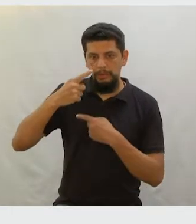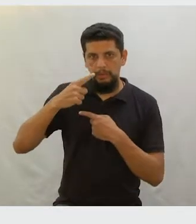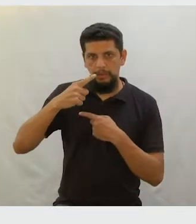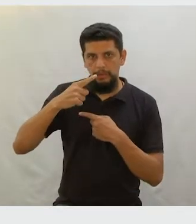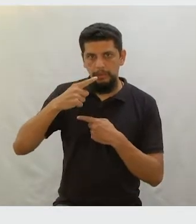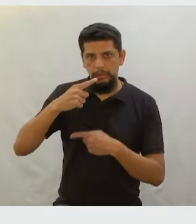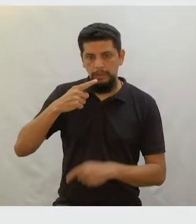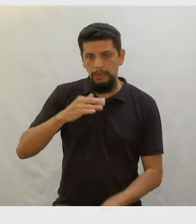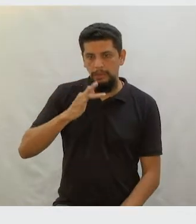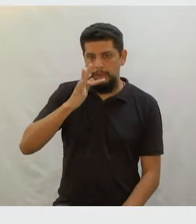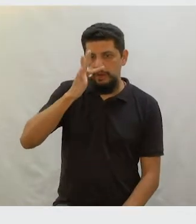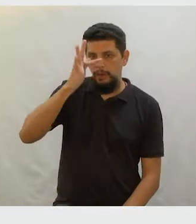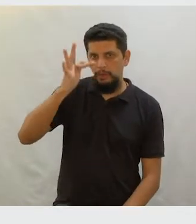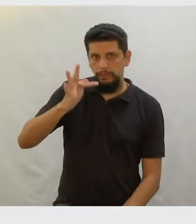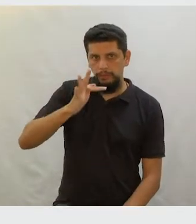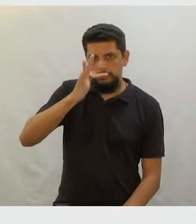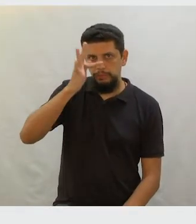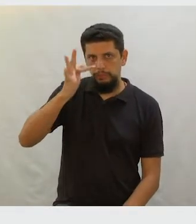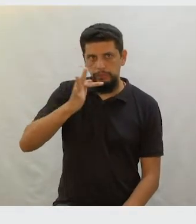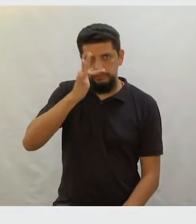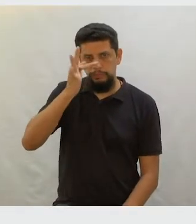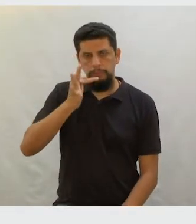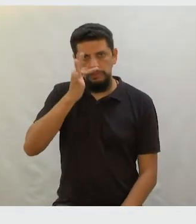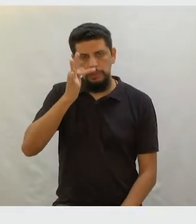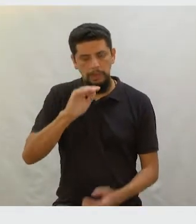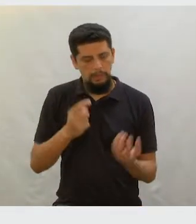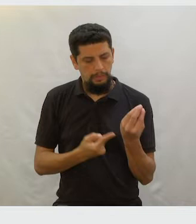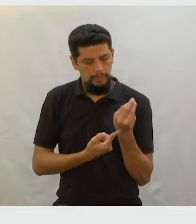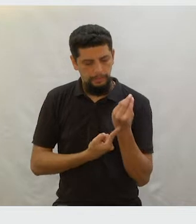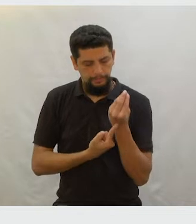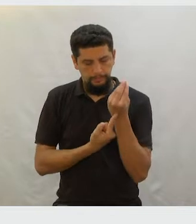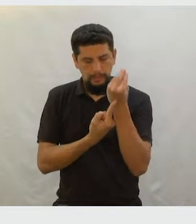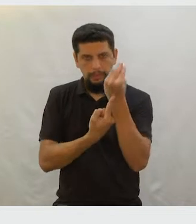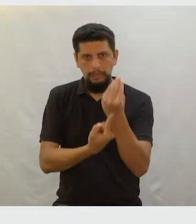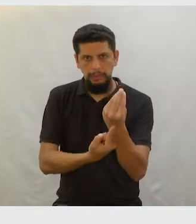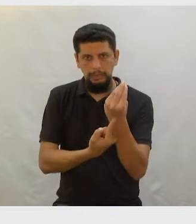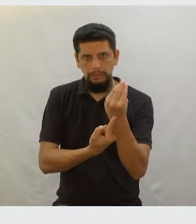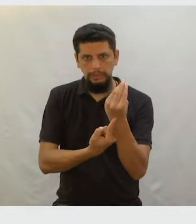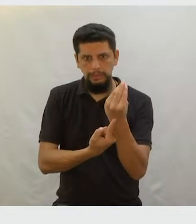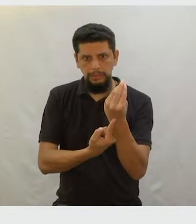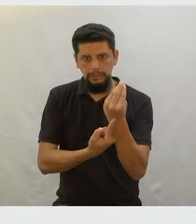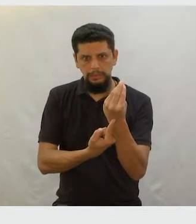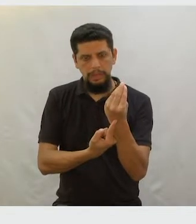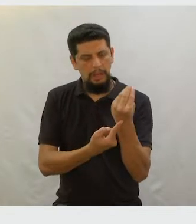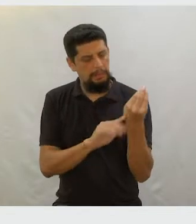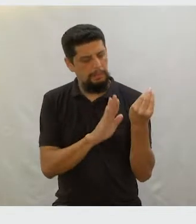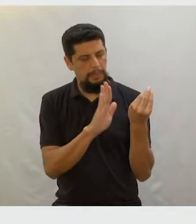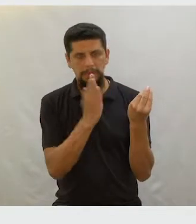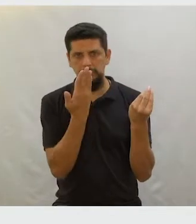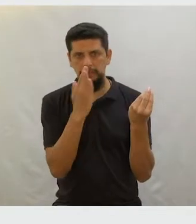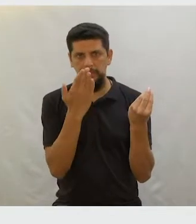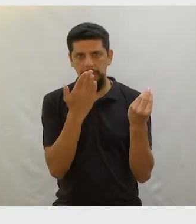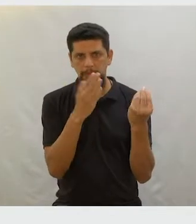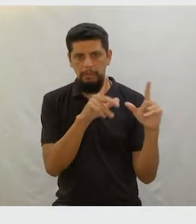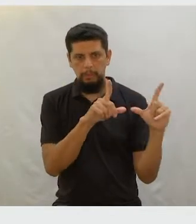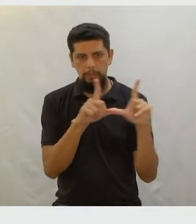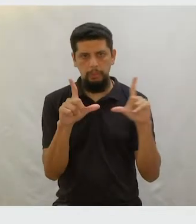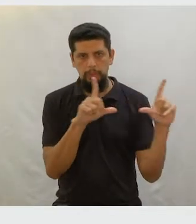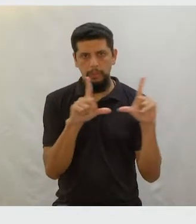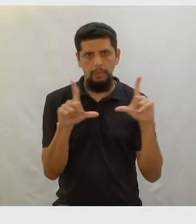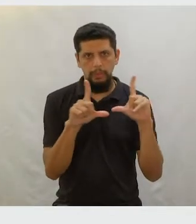rosa entalhada num friso a Rosa estalou a madeira se